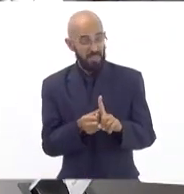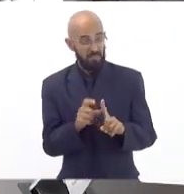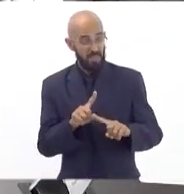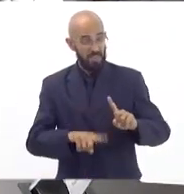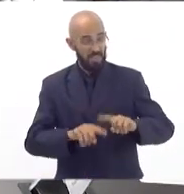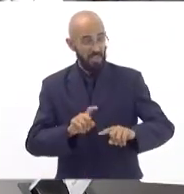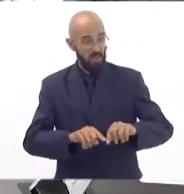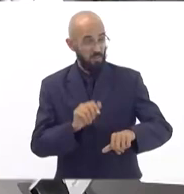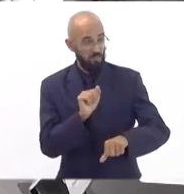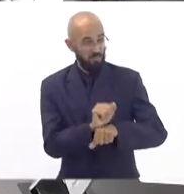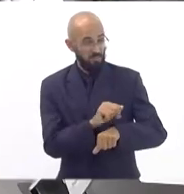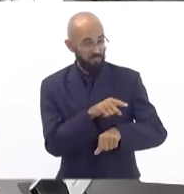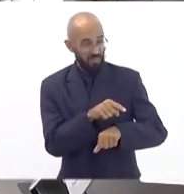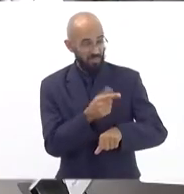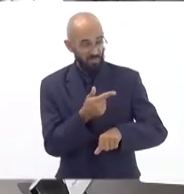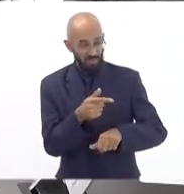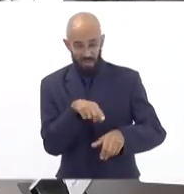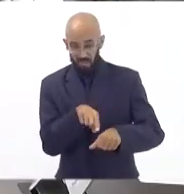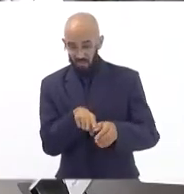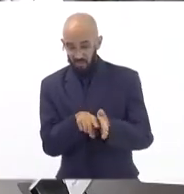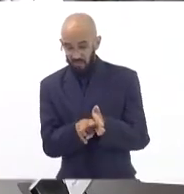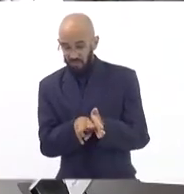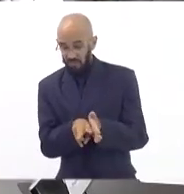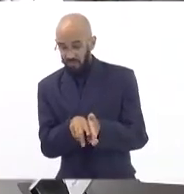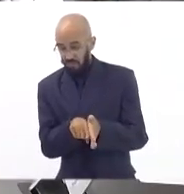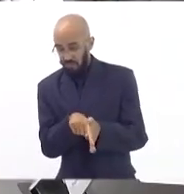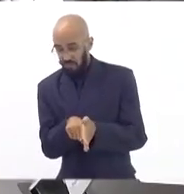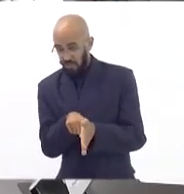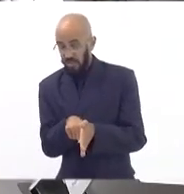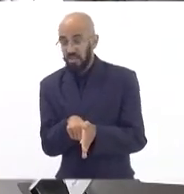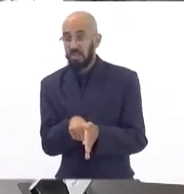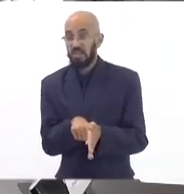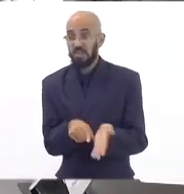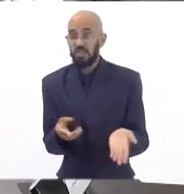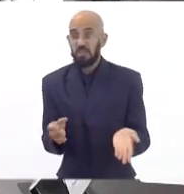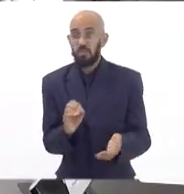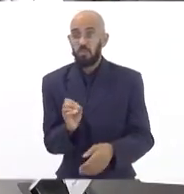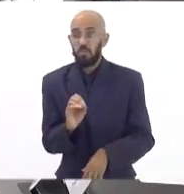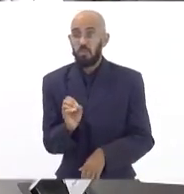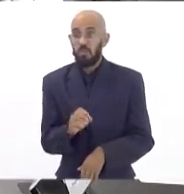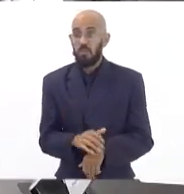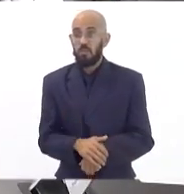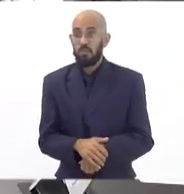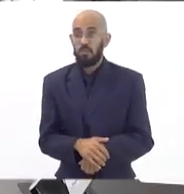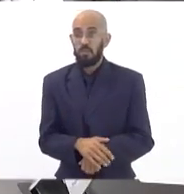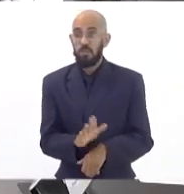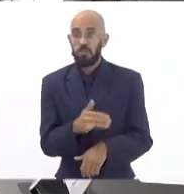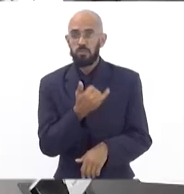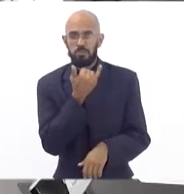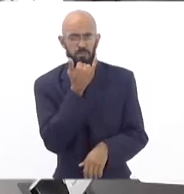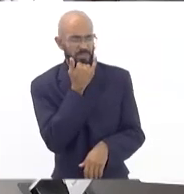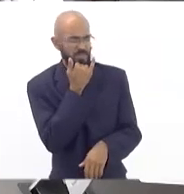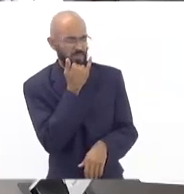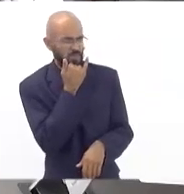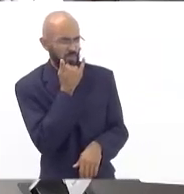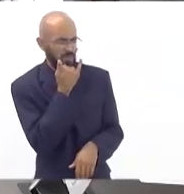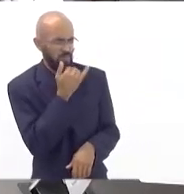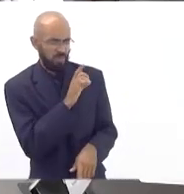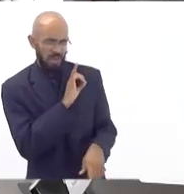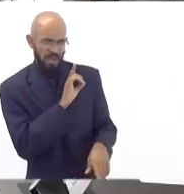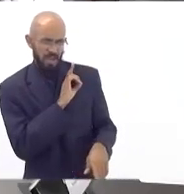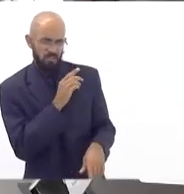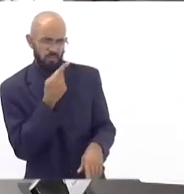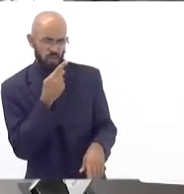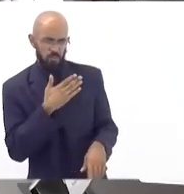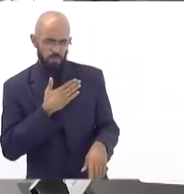todo ele apreendidos em aferir fica muito difícil né o que o delegado me permitem dizer não foi isso que disse não